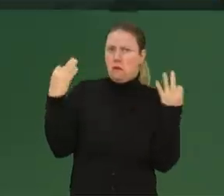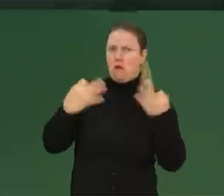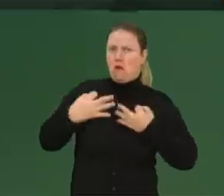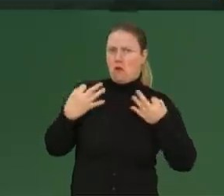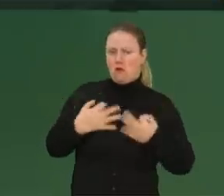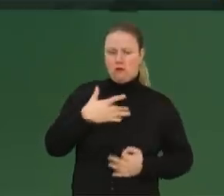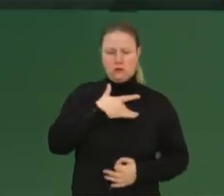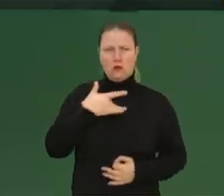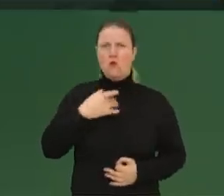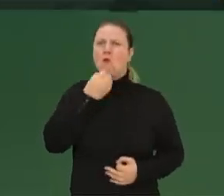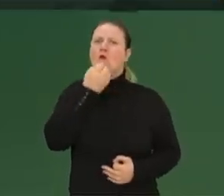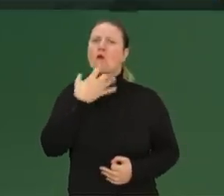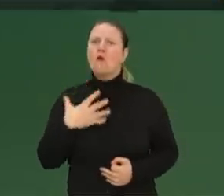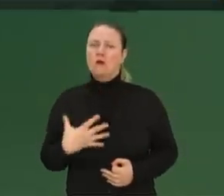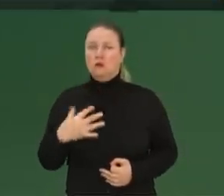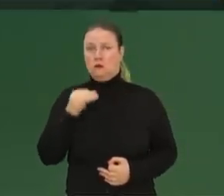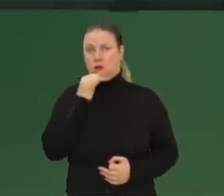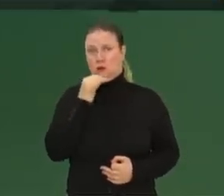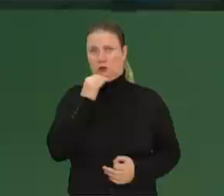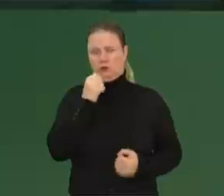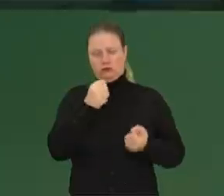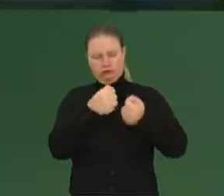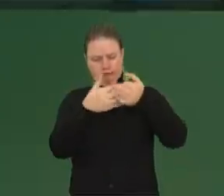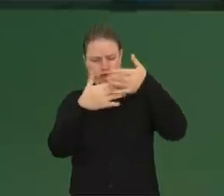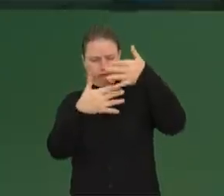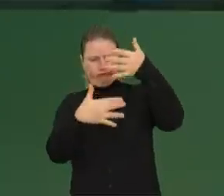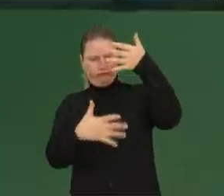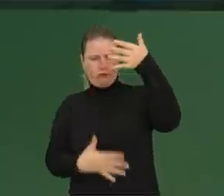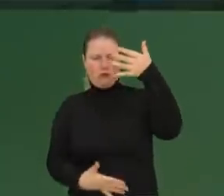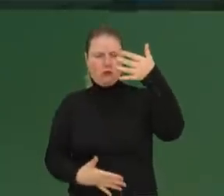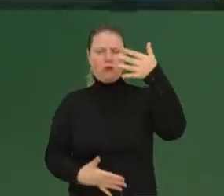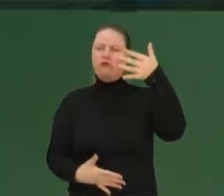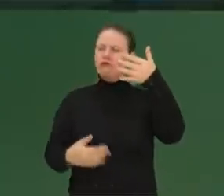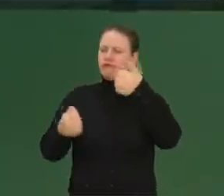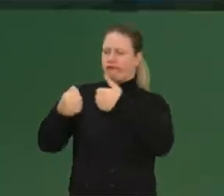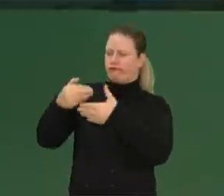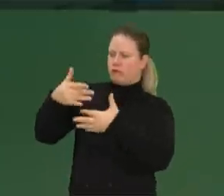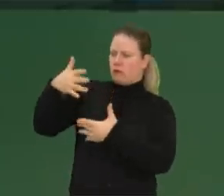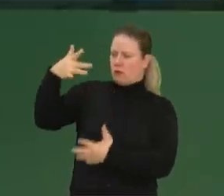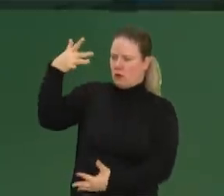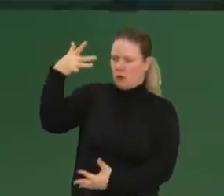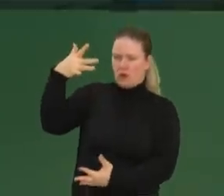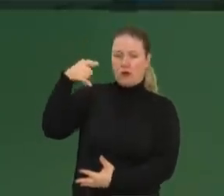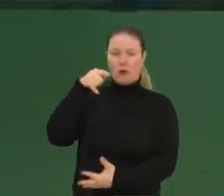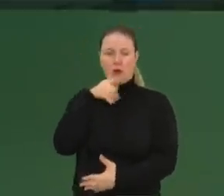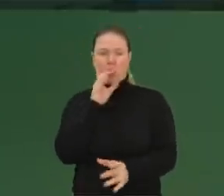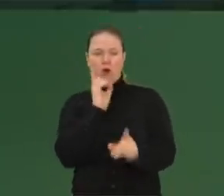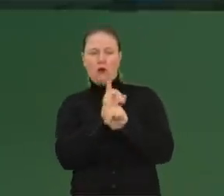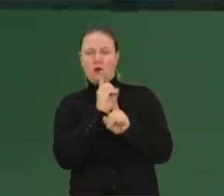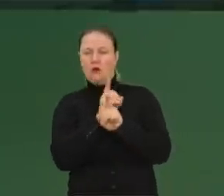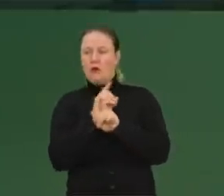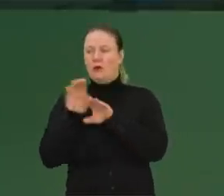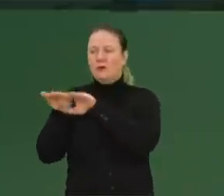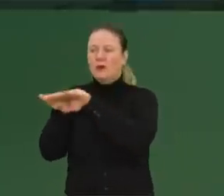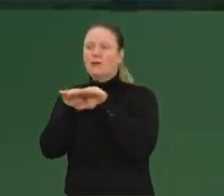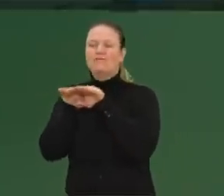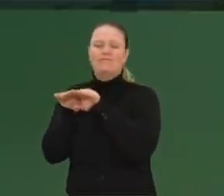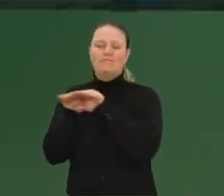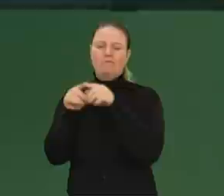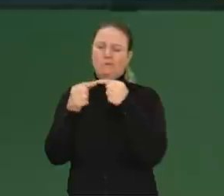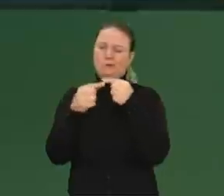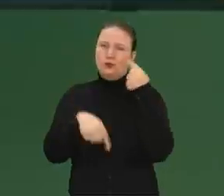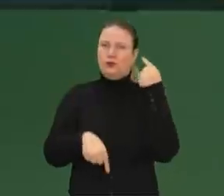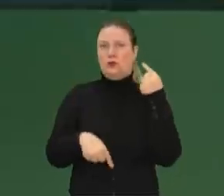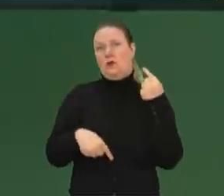você analisa a coluna do resultado encontrado e compara com os valores de referência, você consegue ter uma ideia, né?